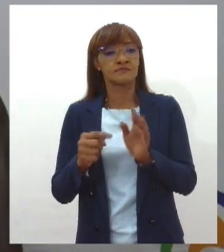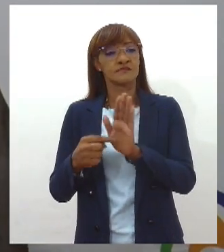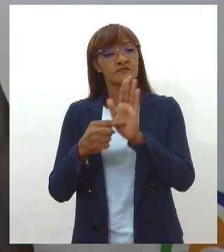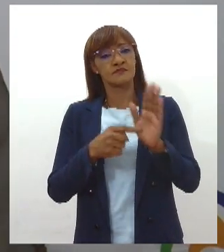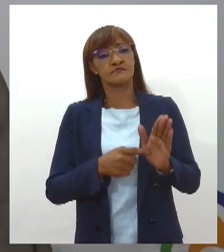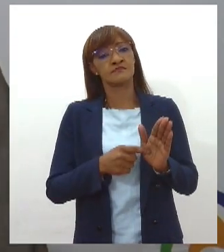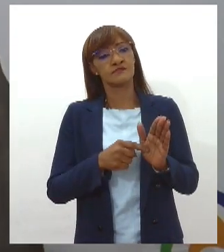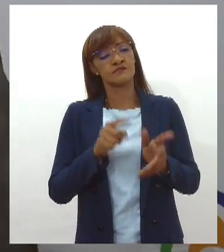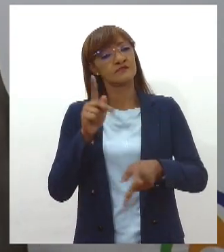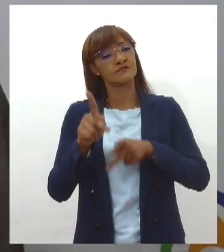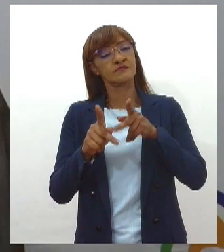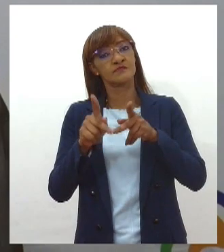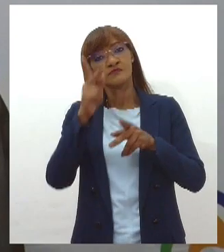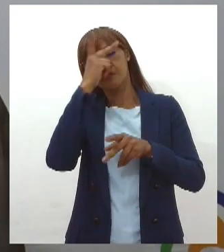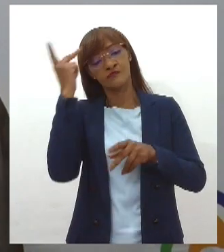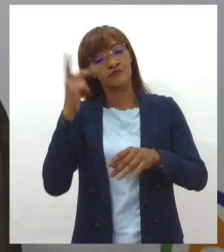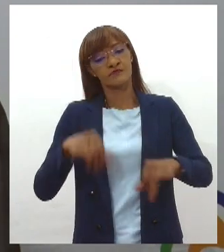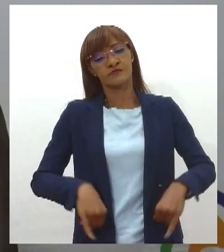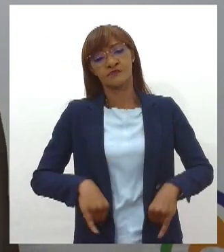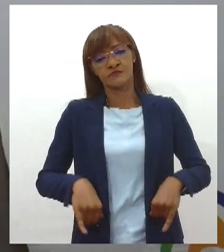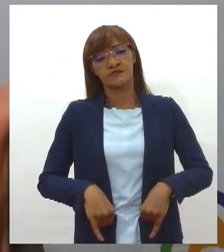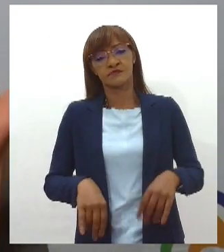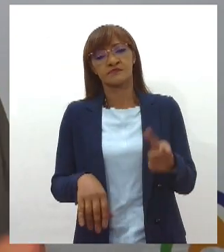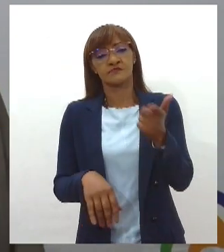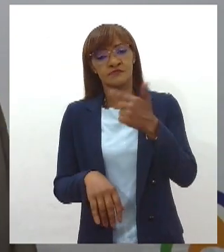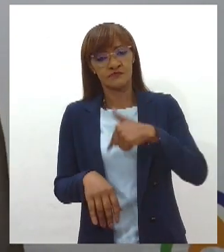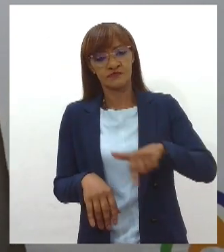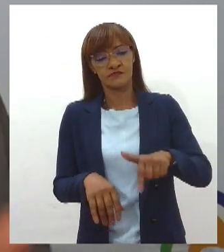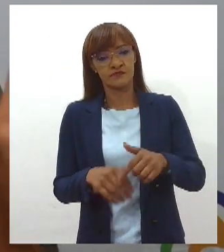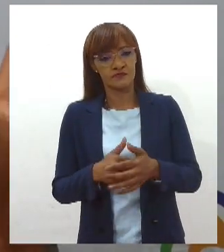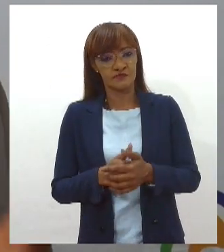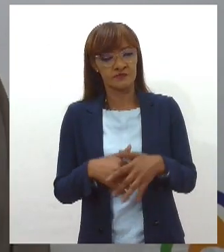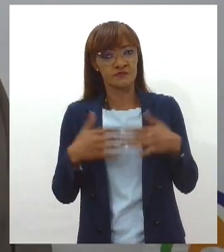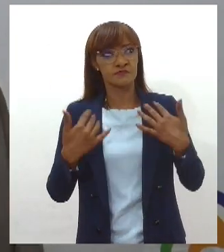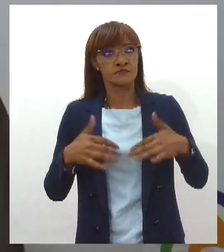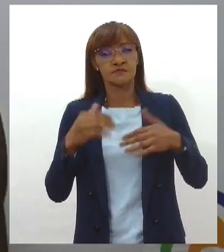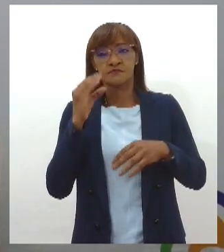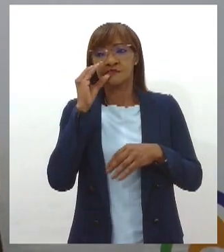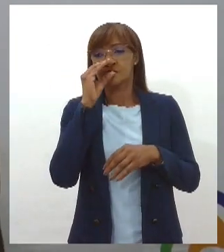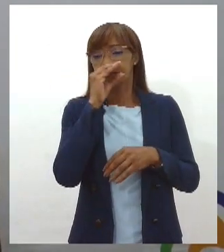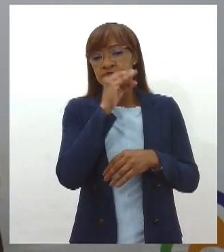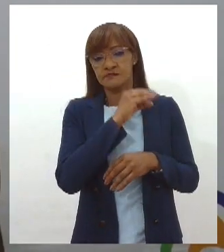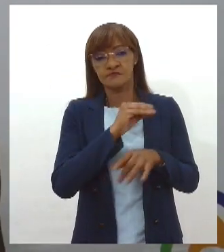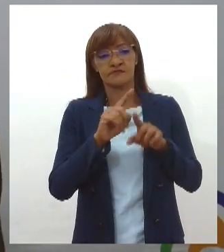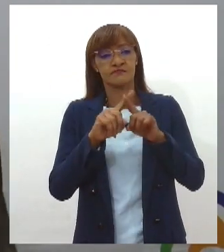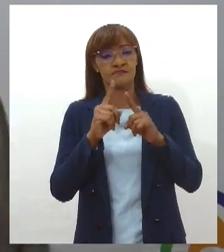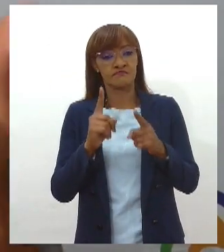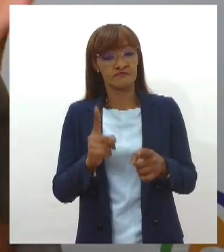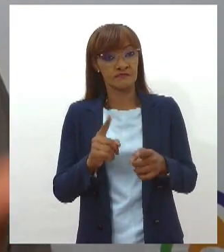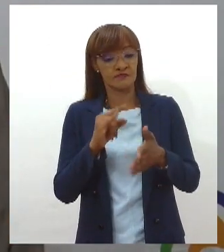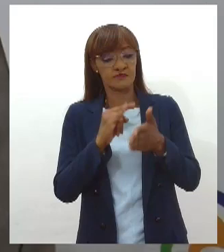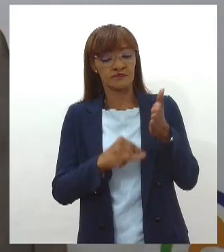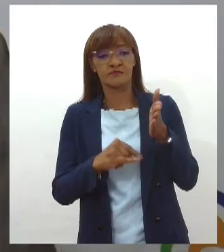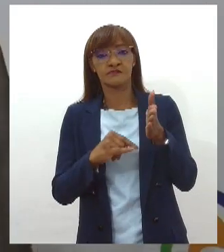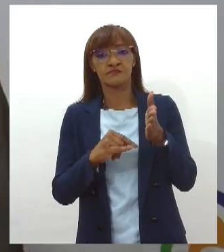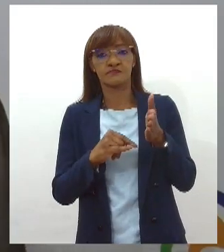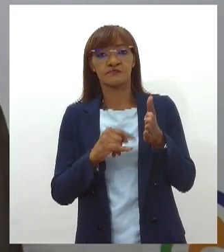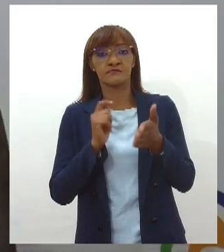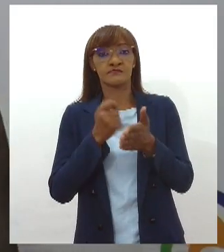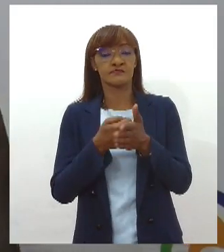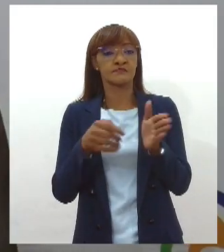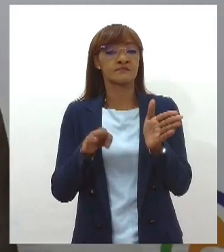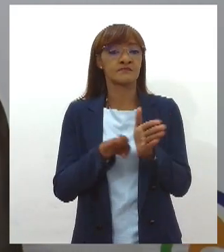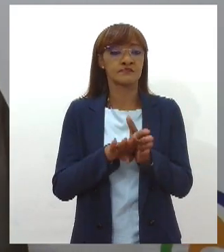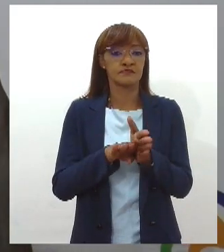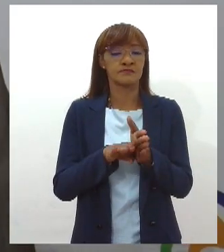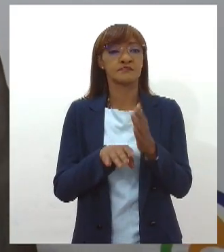pessoas daquela região mais uma vez estão enfrentando nesse verão, diante da falta de água, mas que as contas chegam. E mais uma vez pedimos a colocação